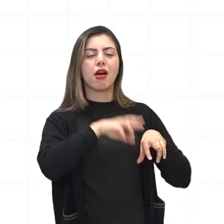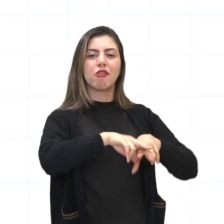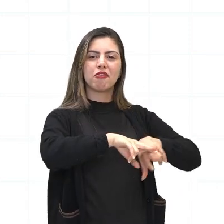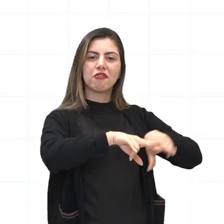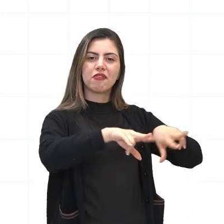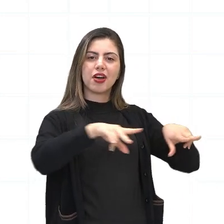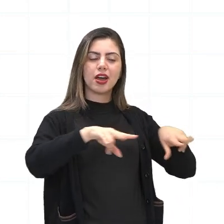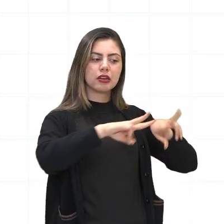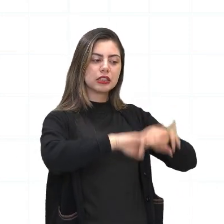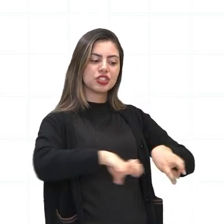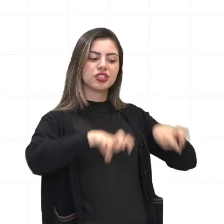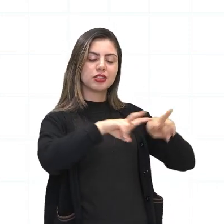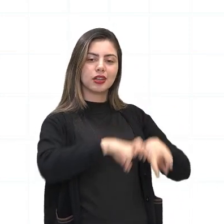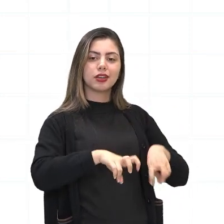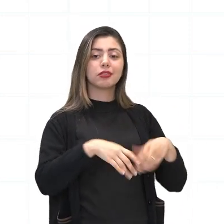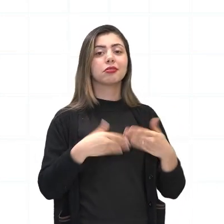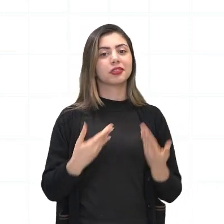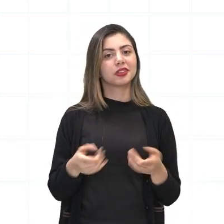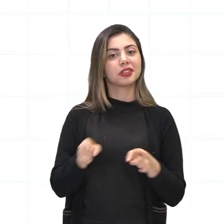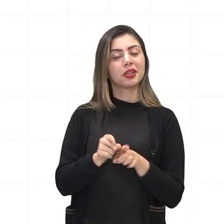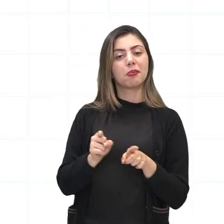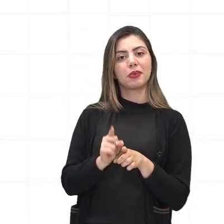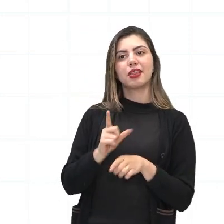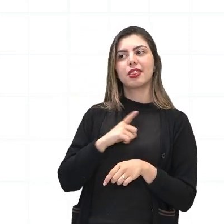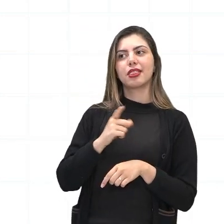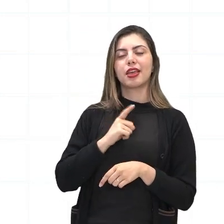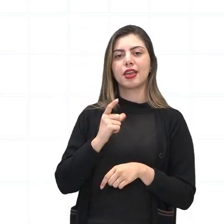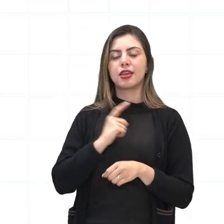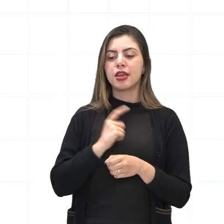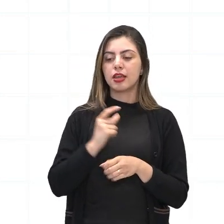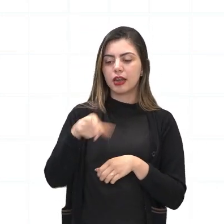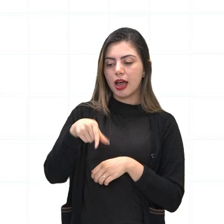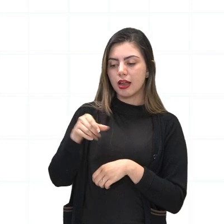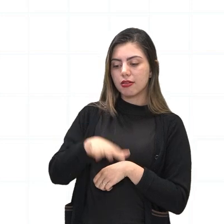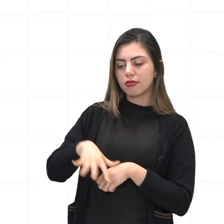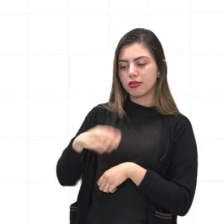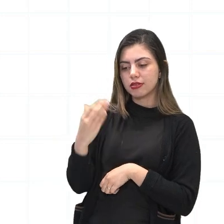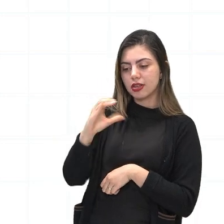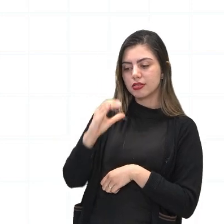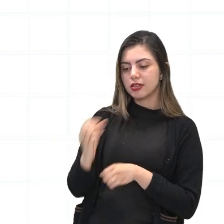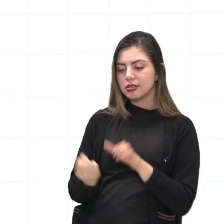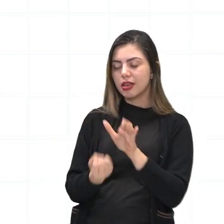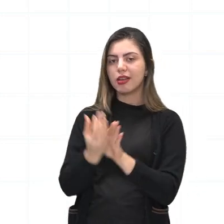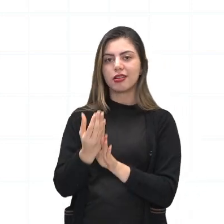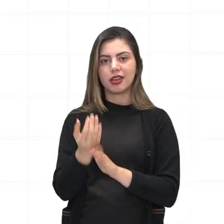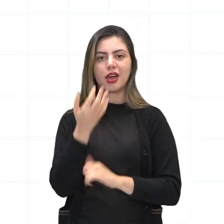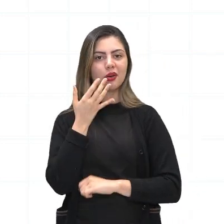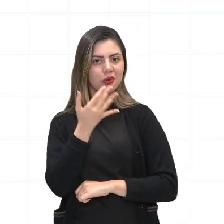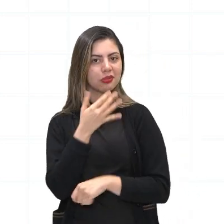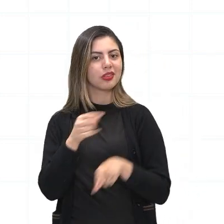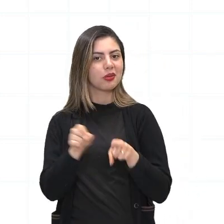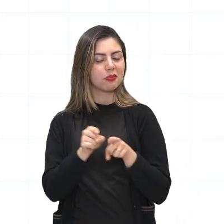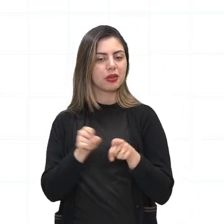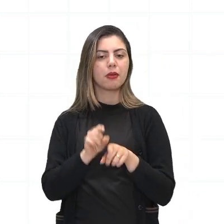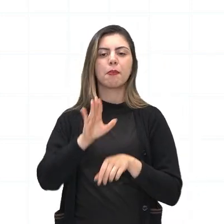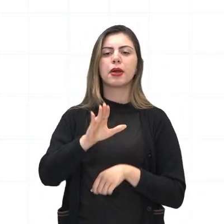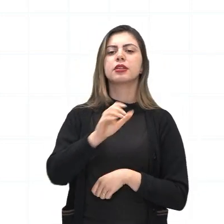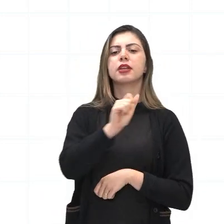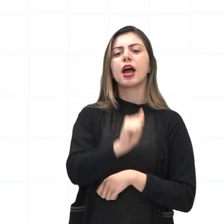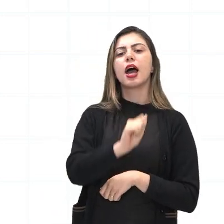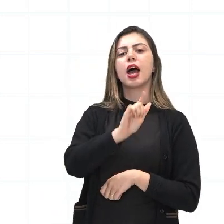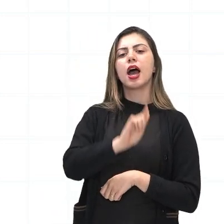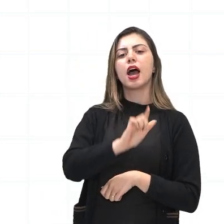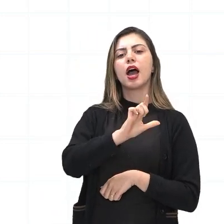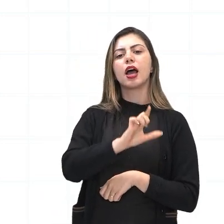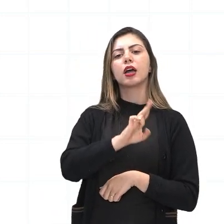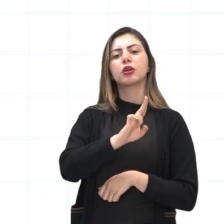mesmo hoje podemos ver os artificiais produzidos em laboratório. E os aglutinantes? Vão ser aqueles materiais